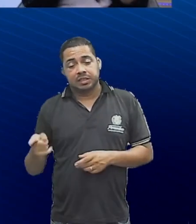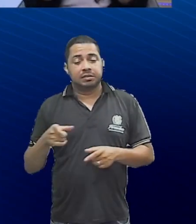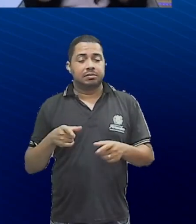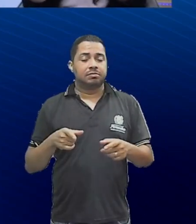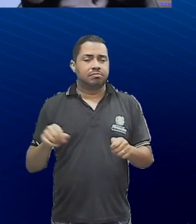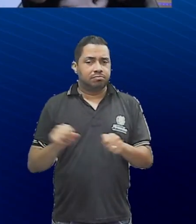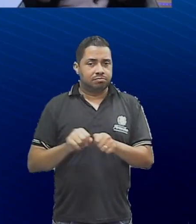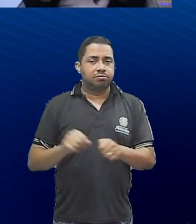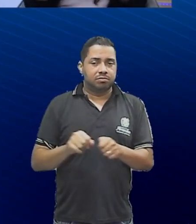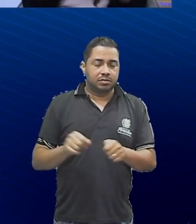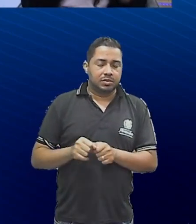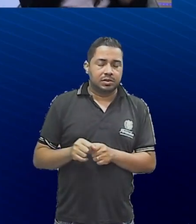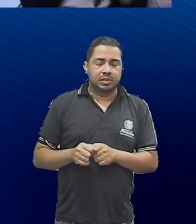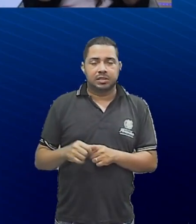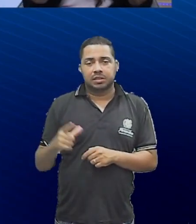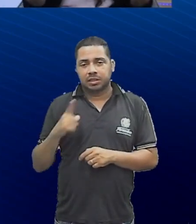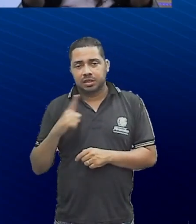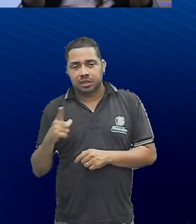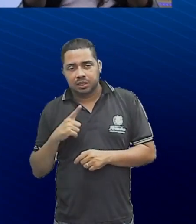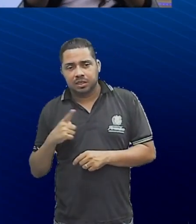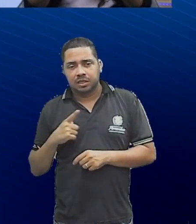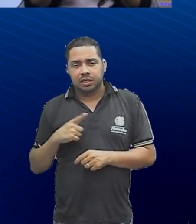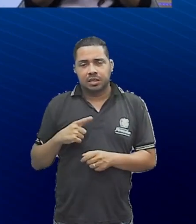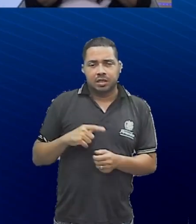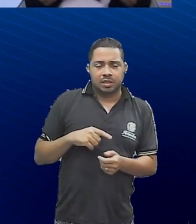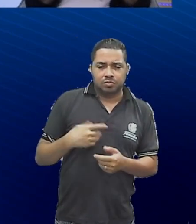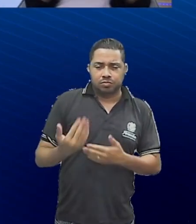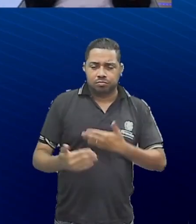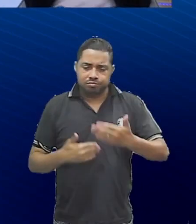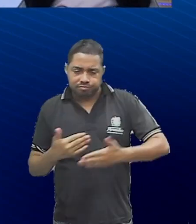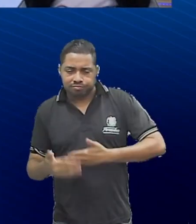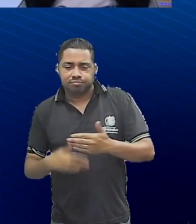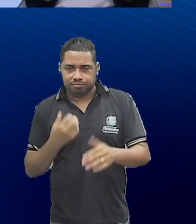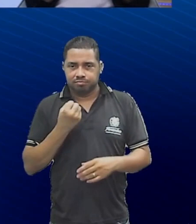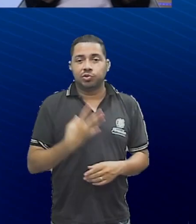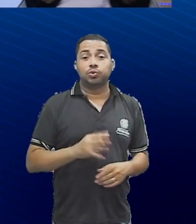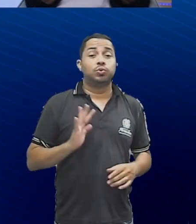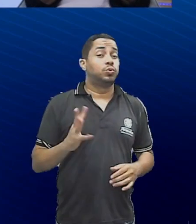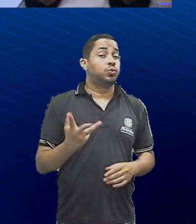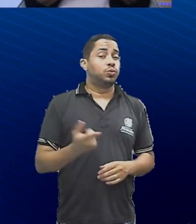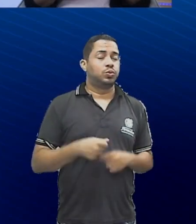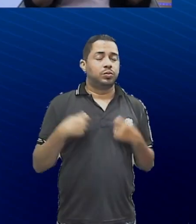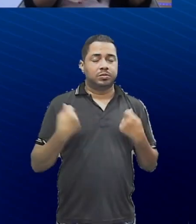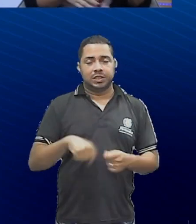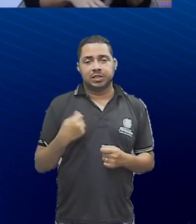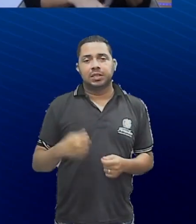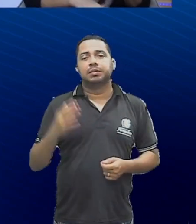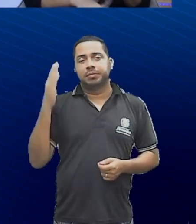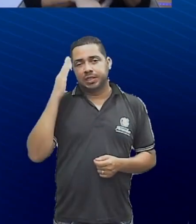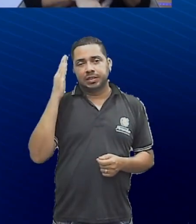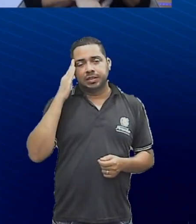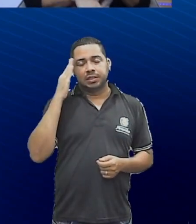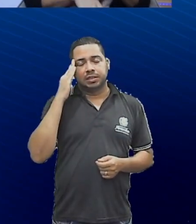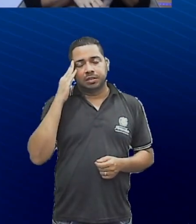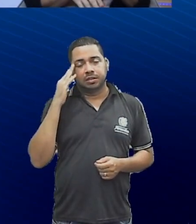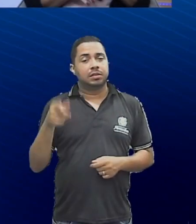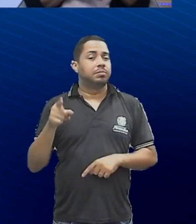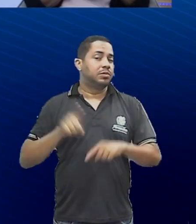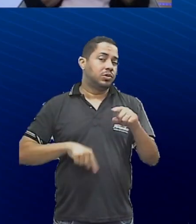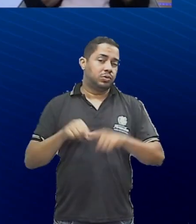ele realmente tem uma dinâmica boa. Tudo isso precisa ser pensado diante do